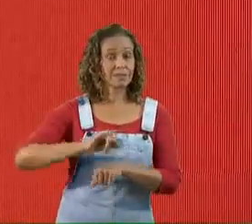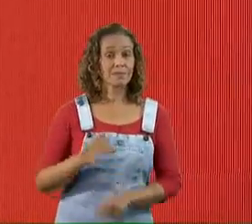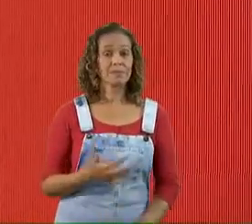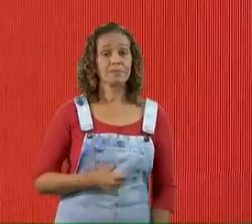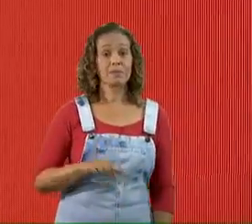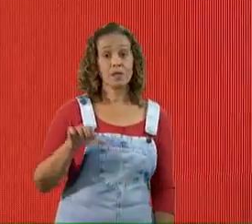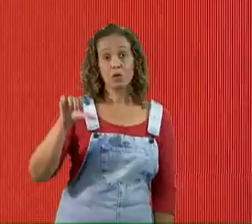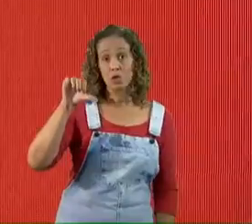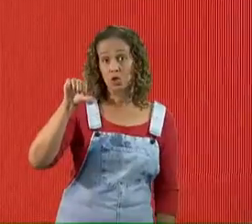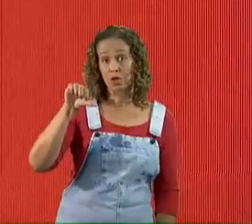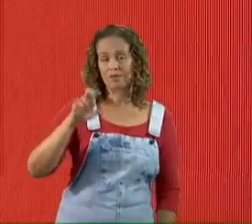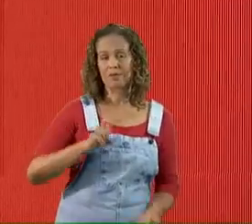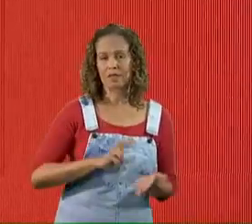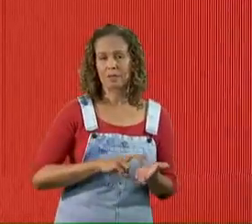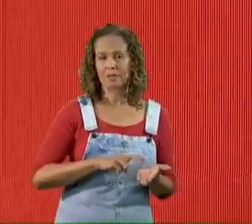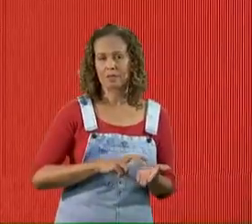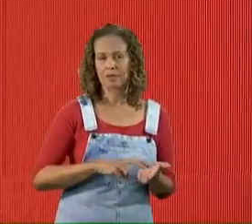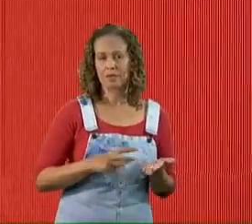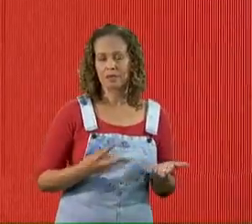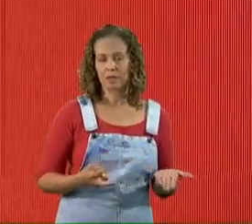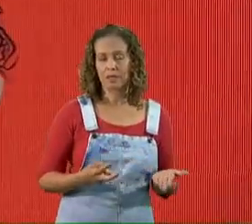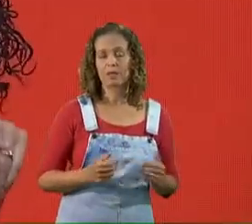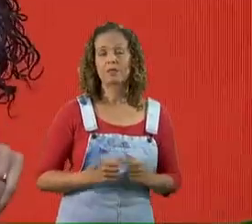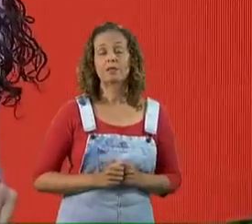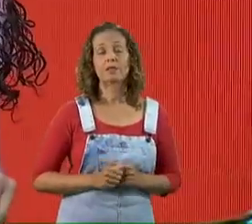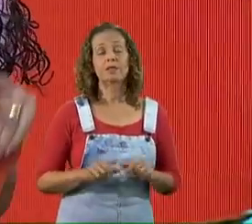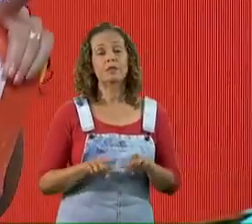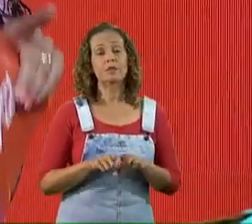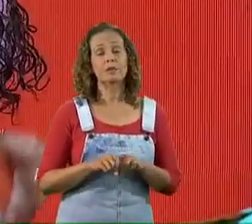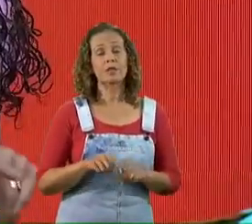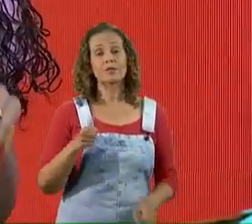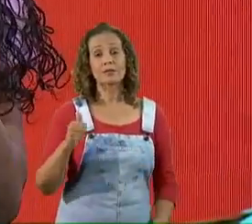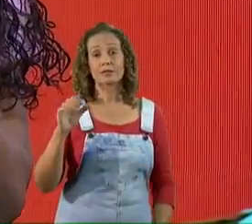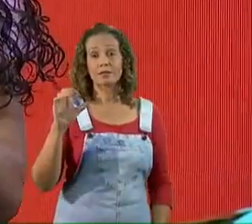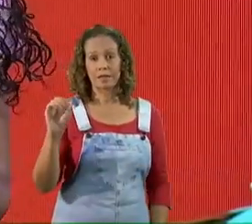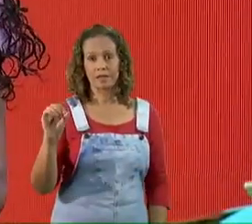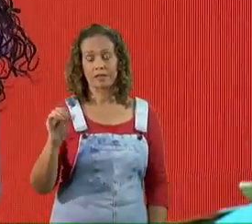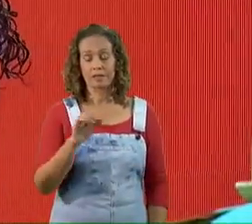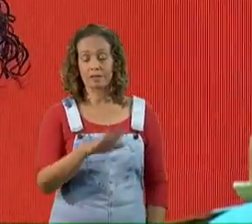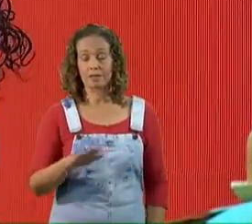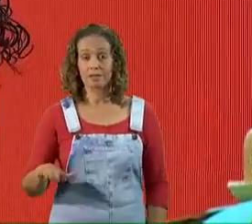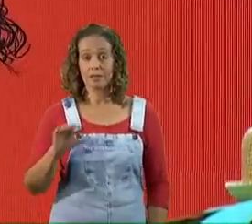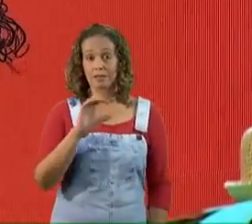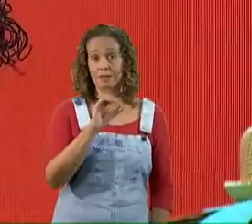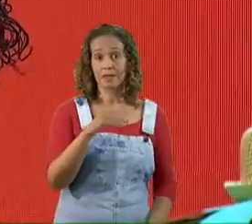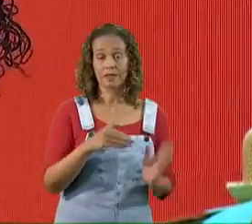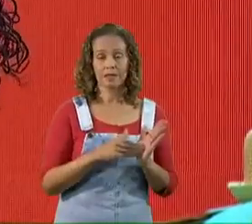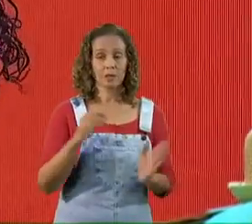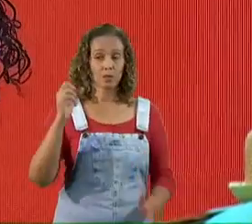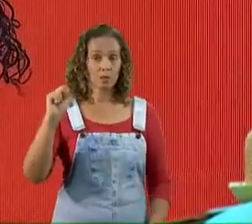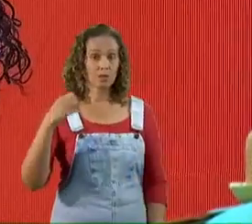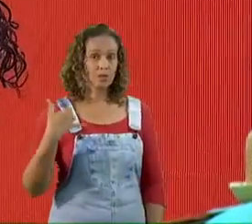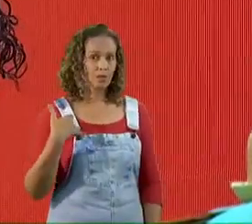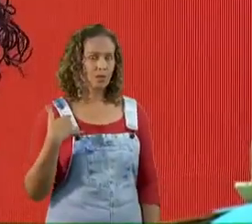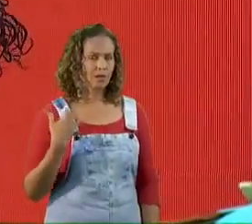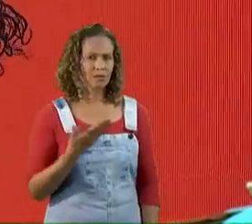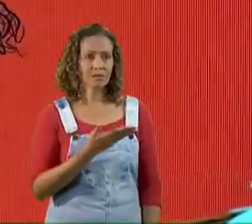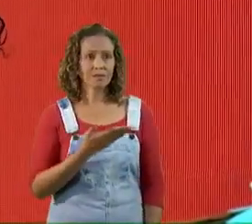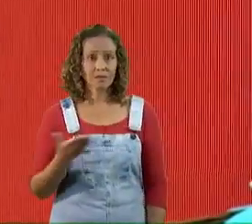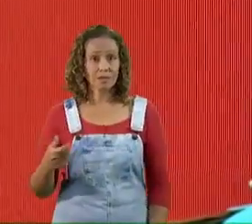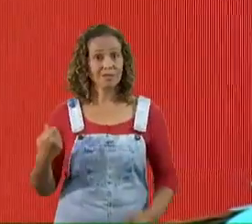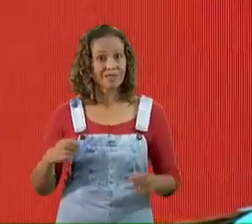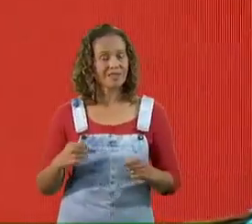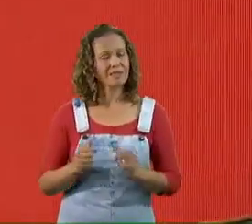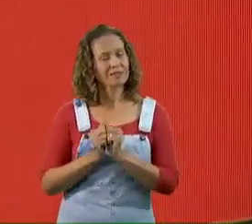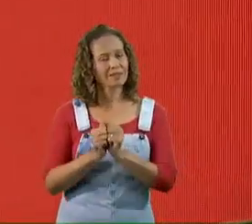9 horas para os juniores e às 10 horas para as crianças de 0 a 8 anos. Então você não pode ficar de fora. Não